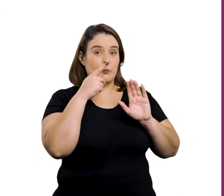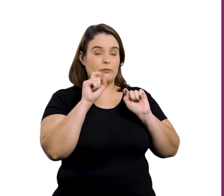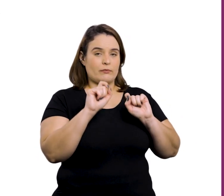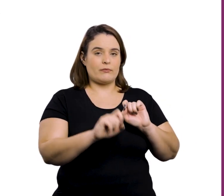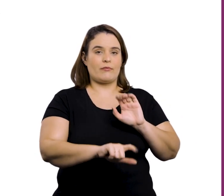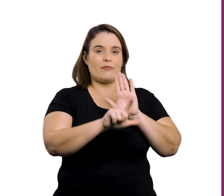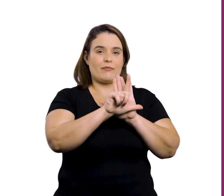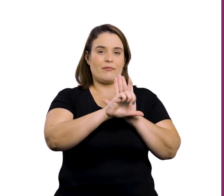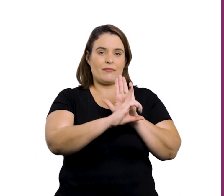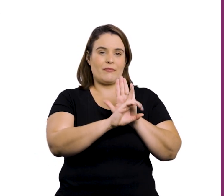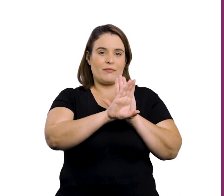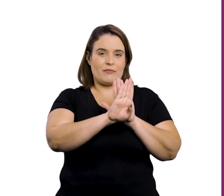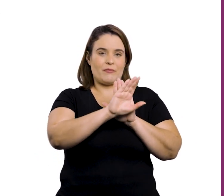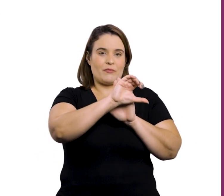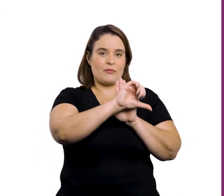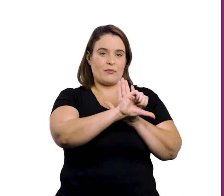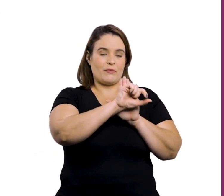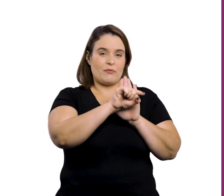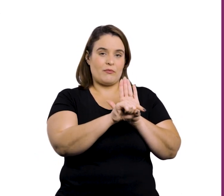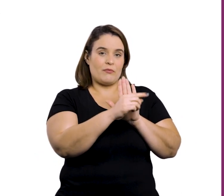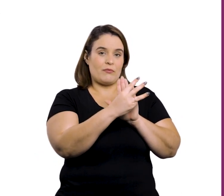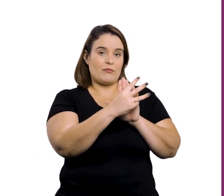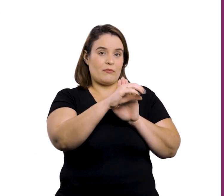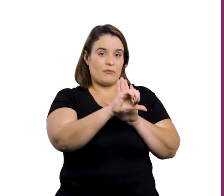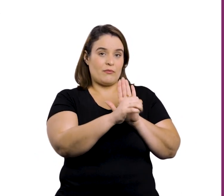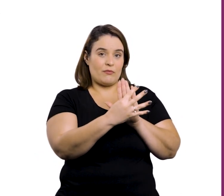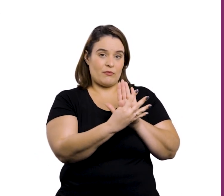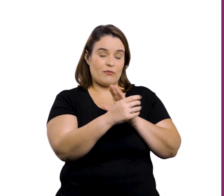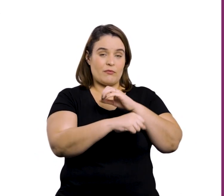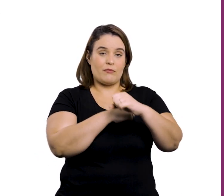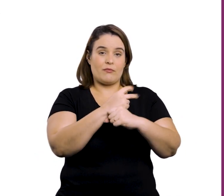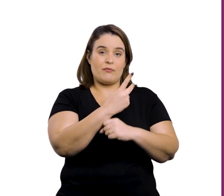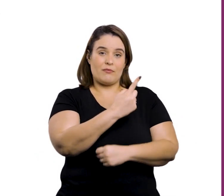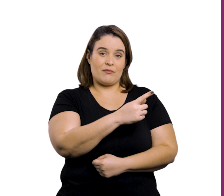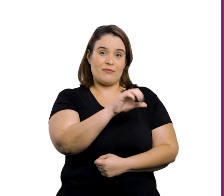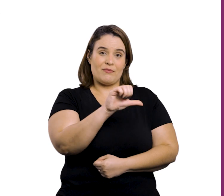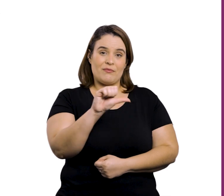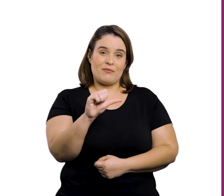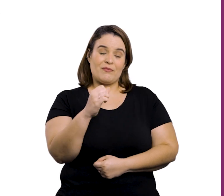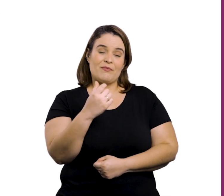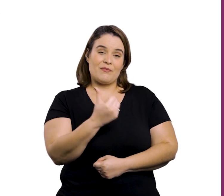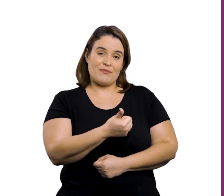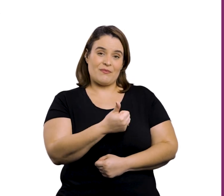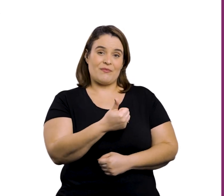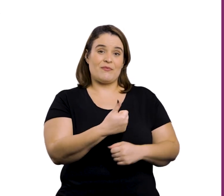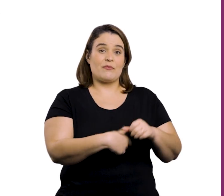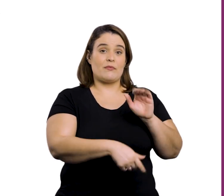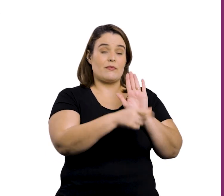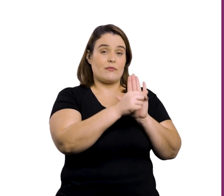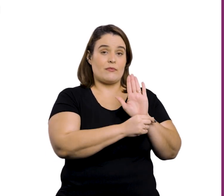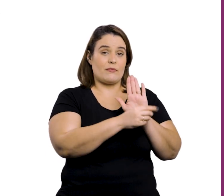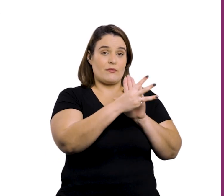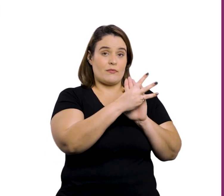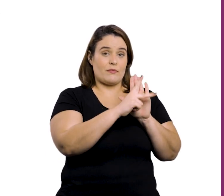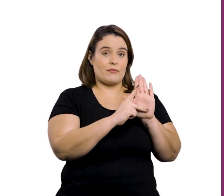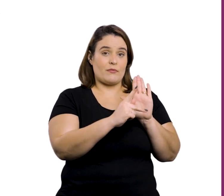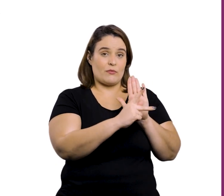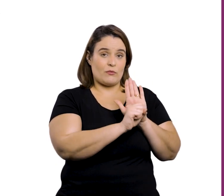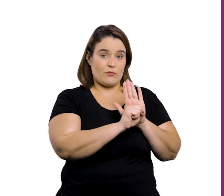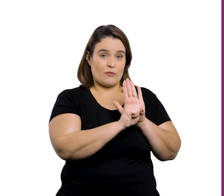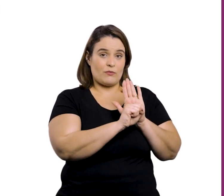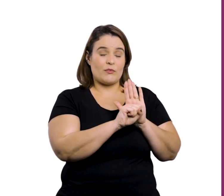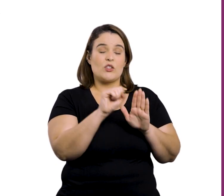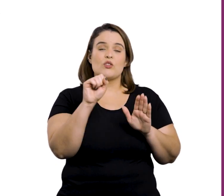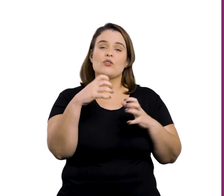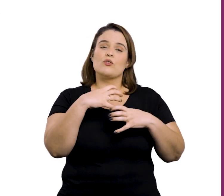lei? LDB 9.394, de 1996, artigo 3º, parágrafo